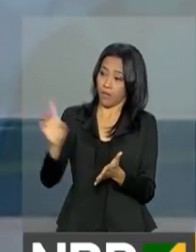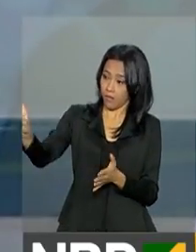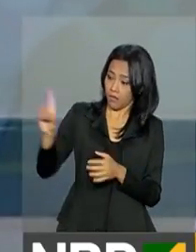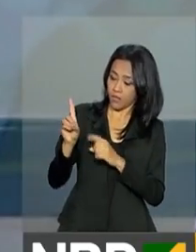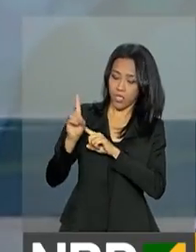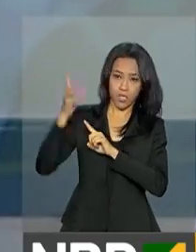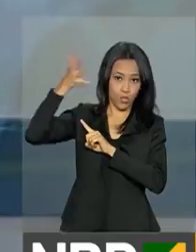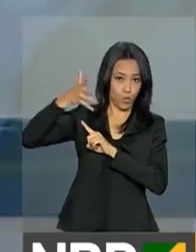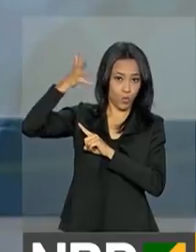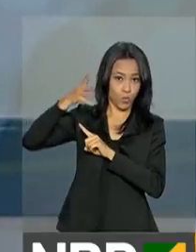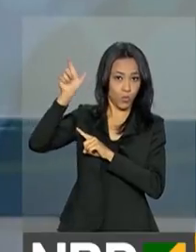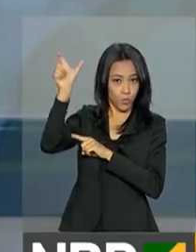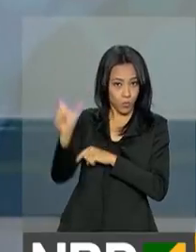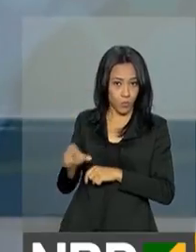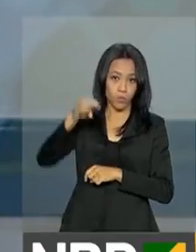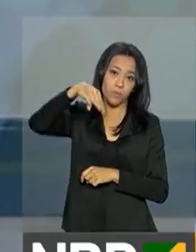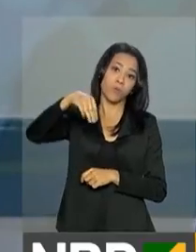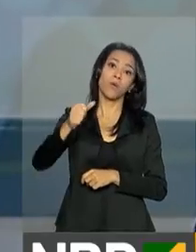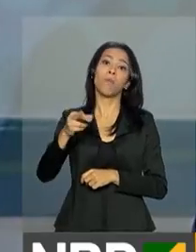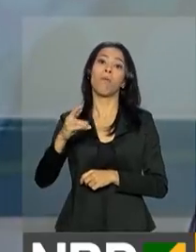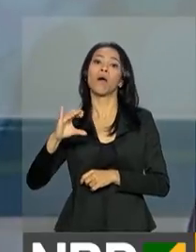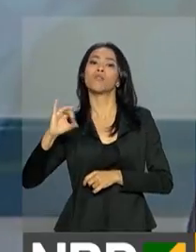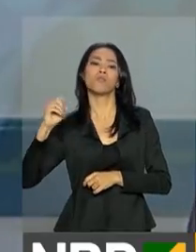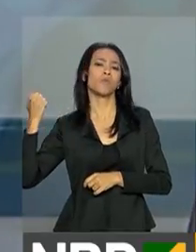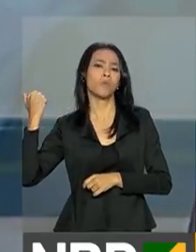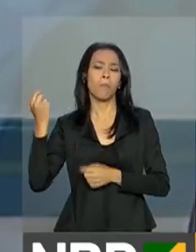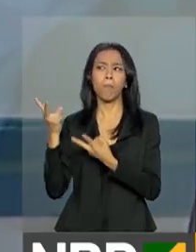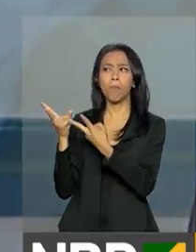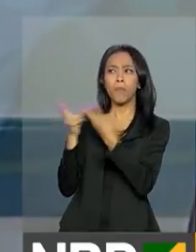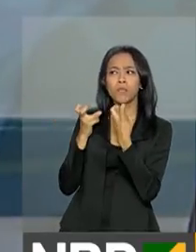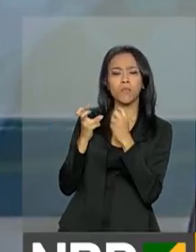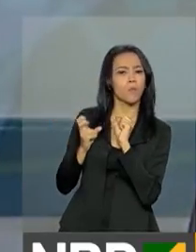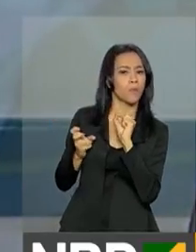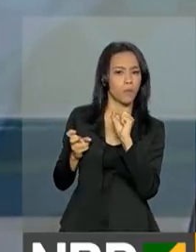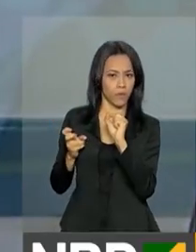Márcio, o que se verificou é